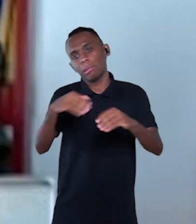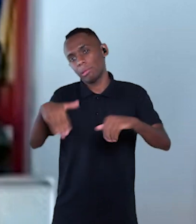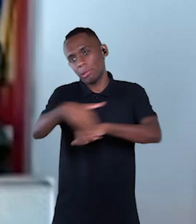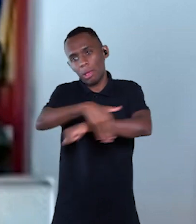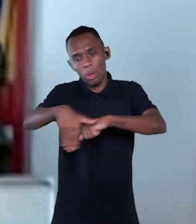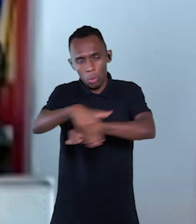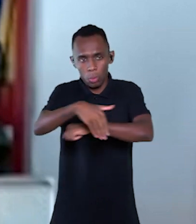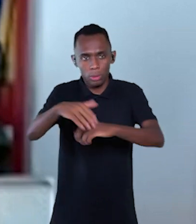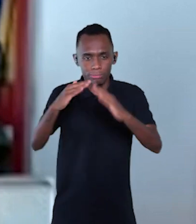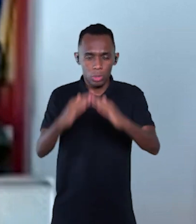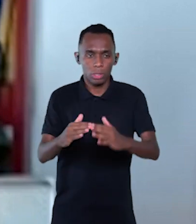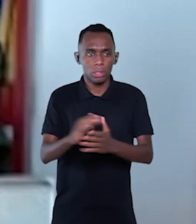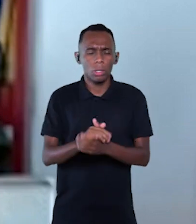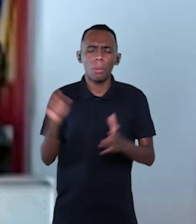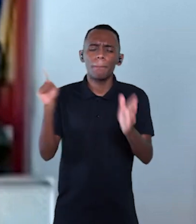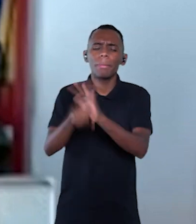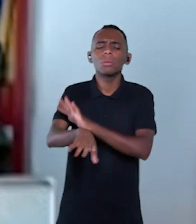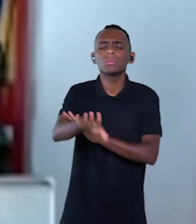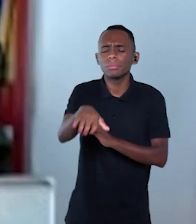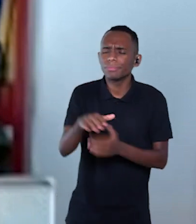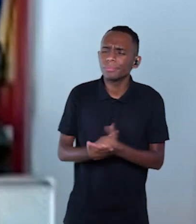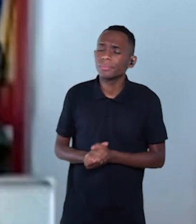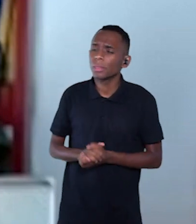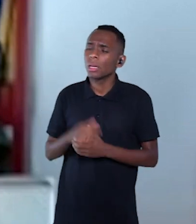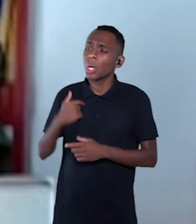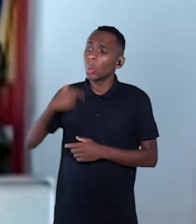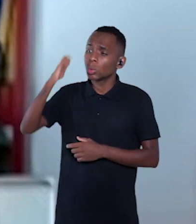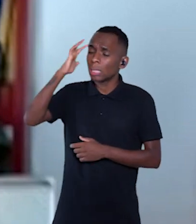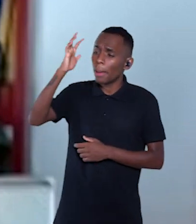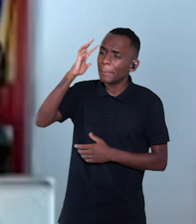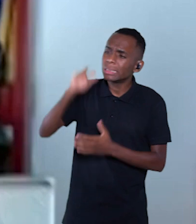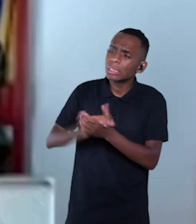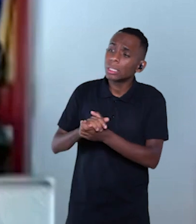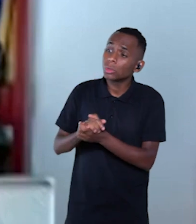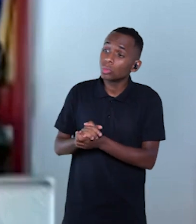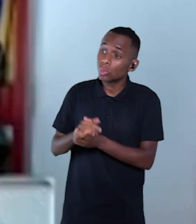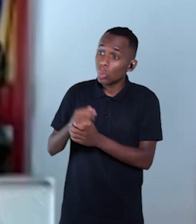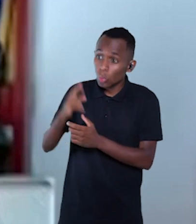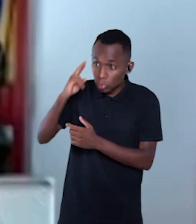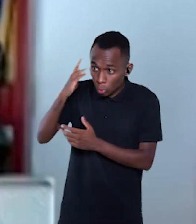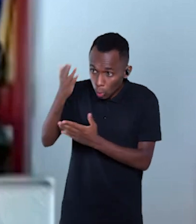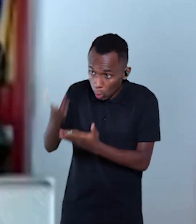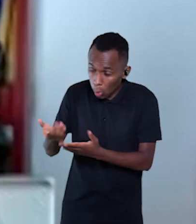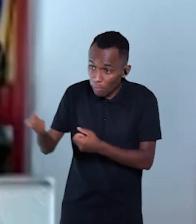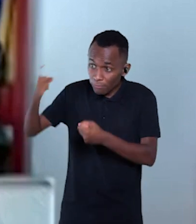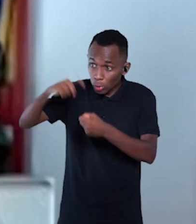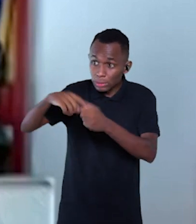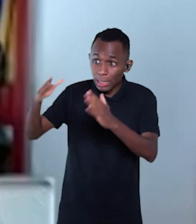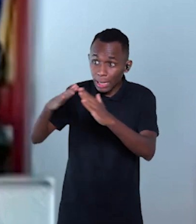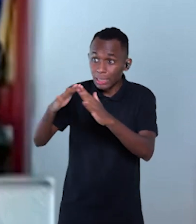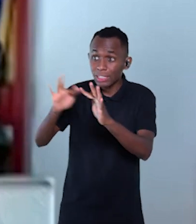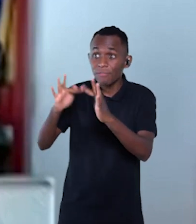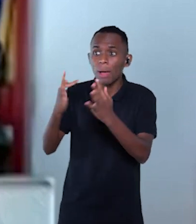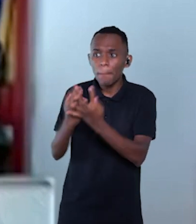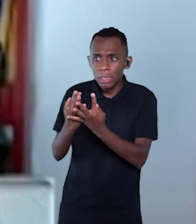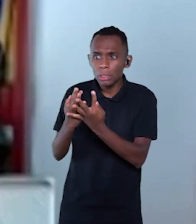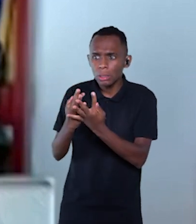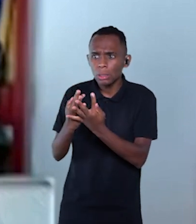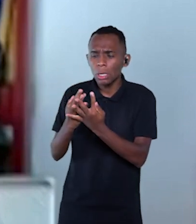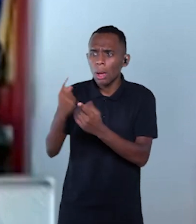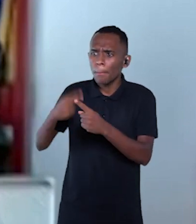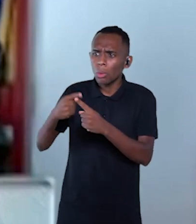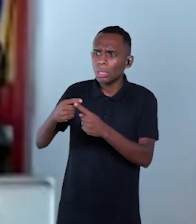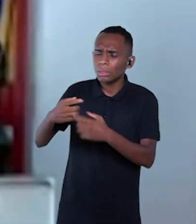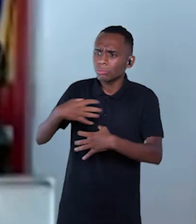feitas na rua. Perguntei, seu Hamilton, eu estava pensando que seria muito importante que o senhor voltasse para a casa da sua